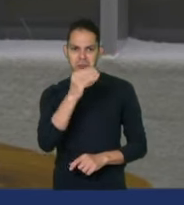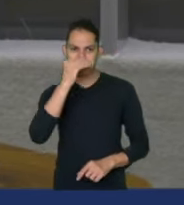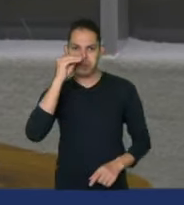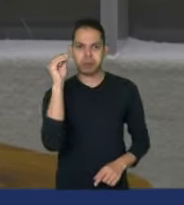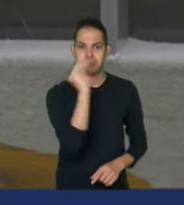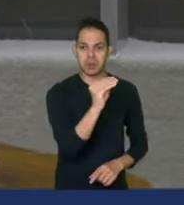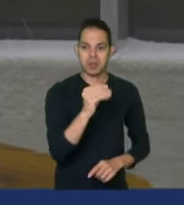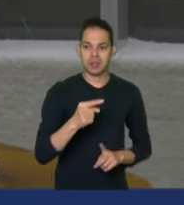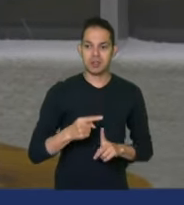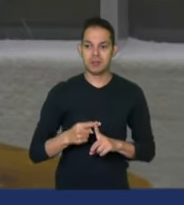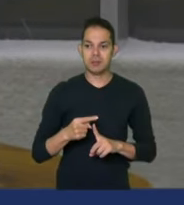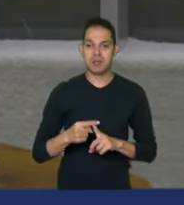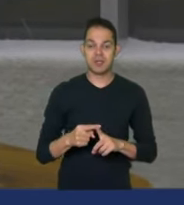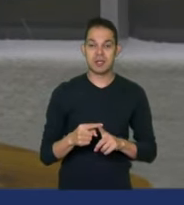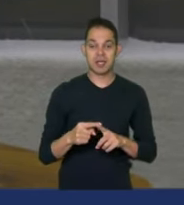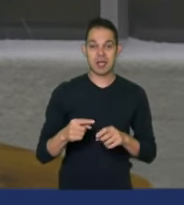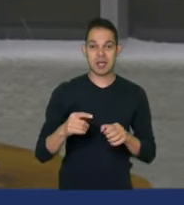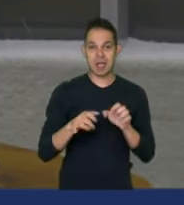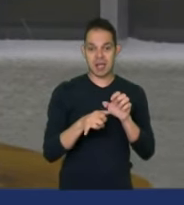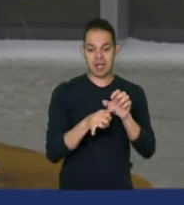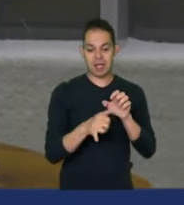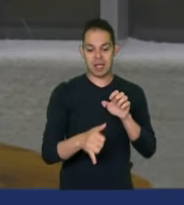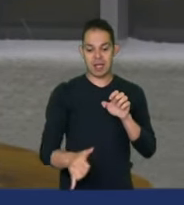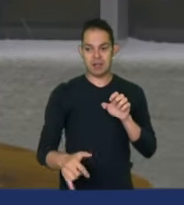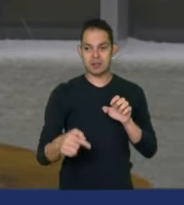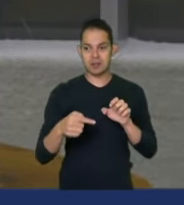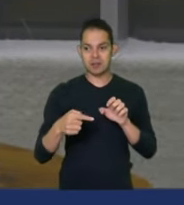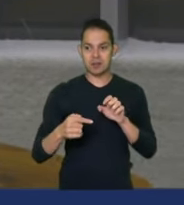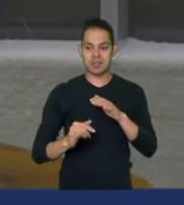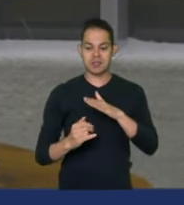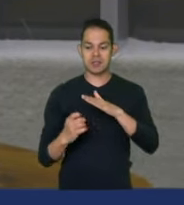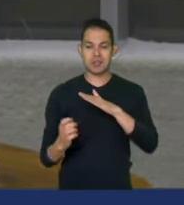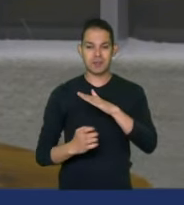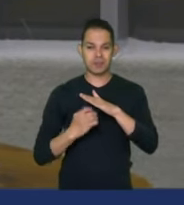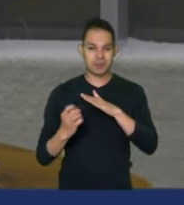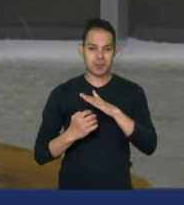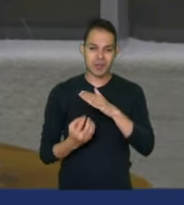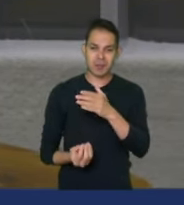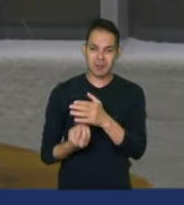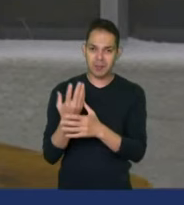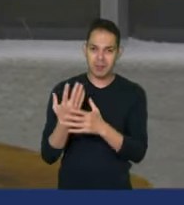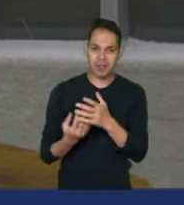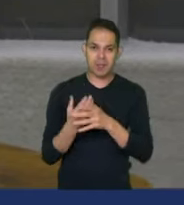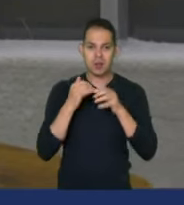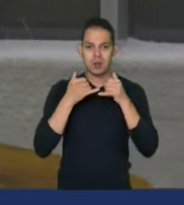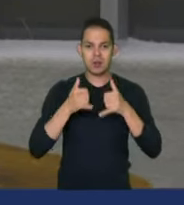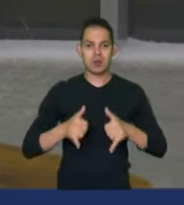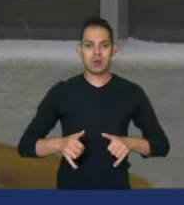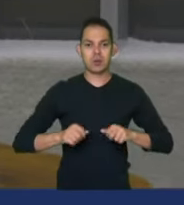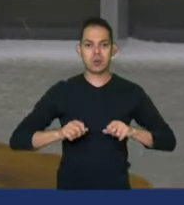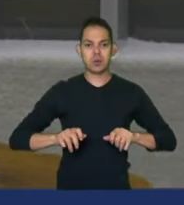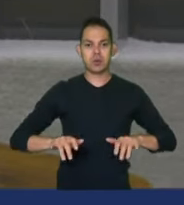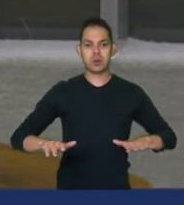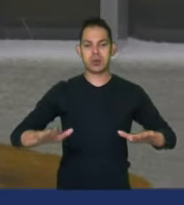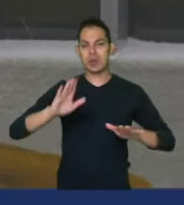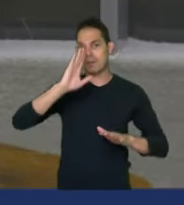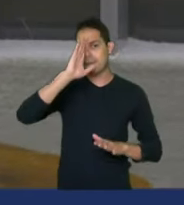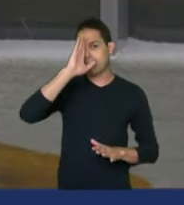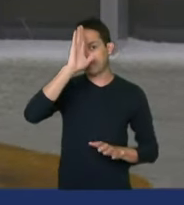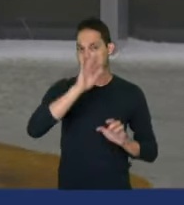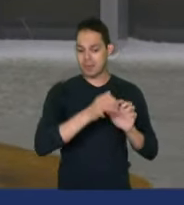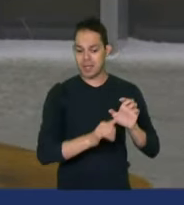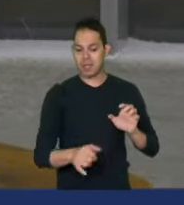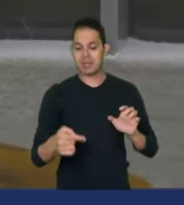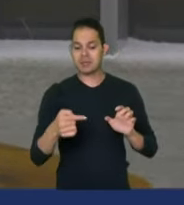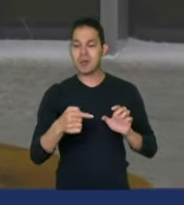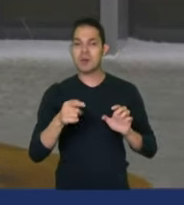Eletrobras, a principal empresa produtora e distribuidora de energia no Brasil, foi responsável